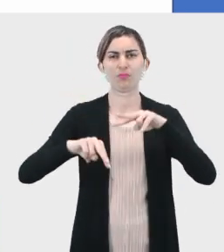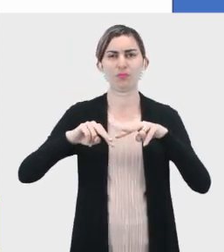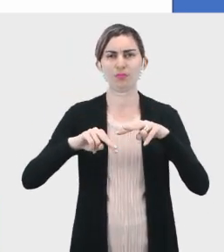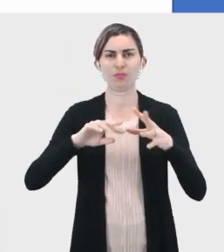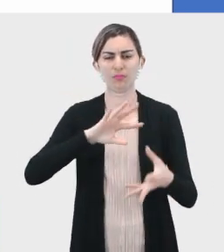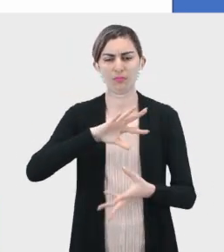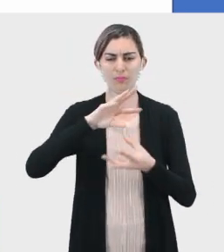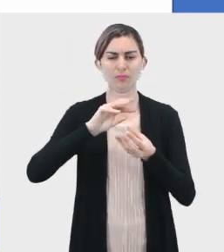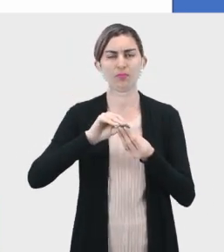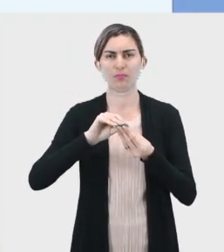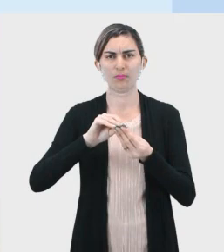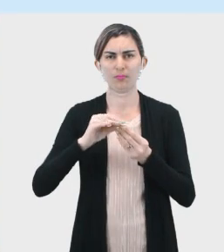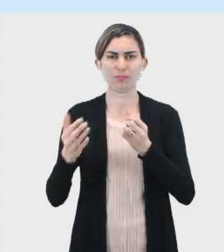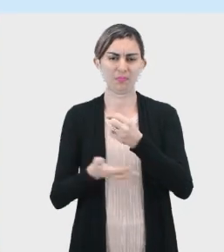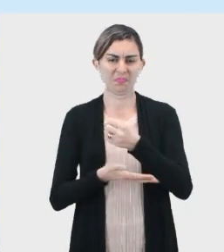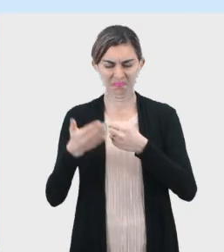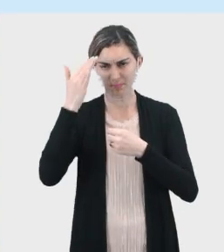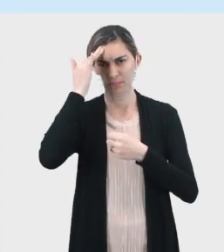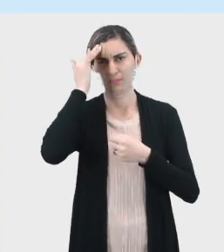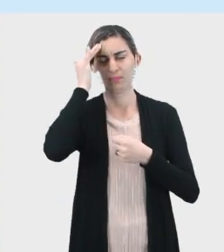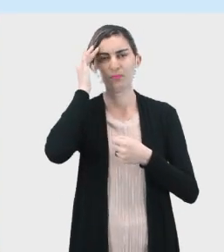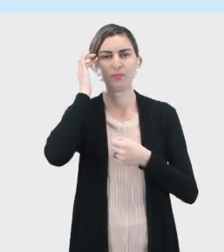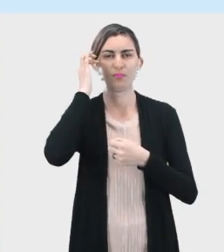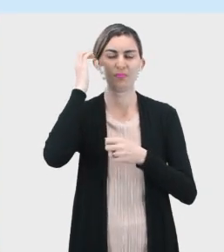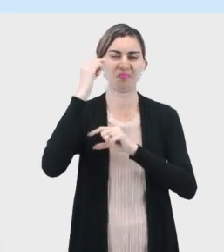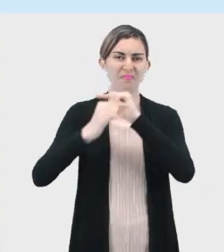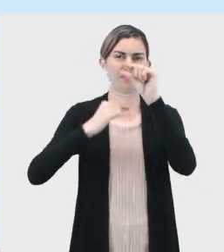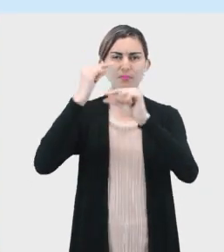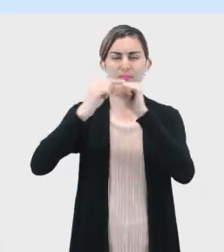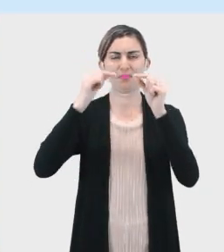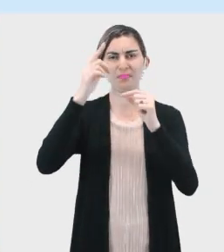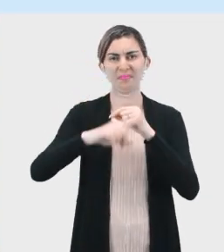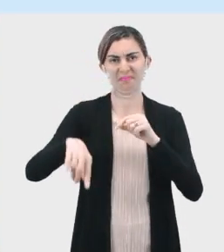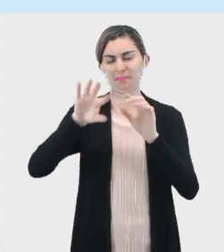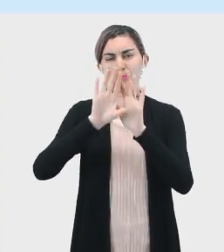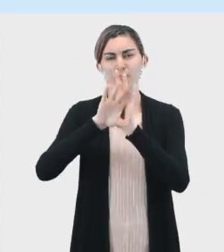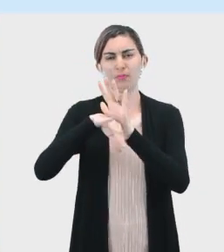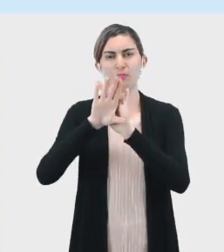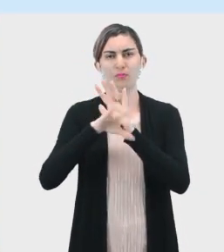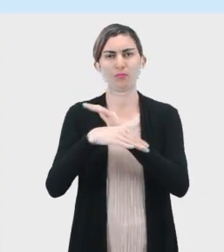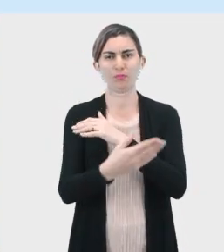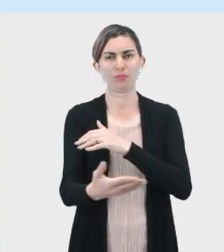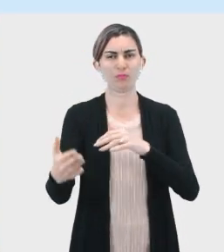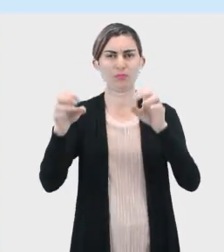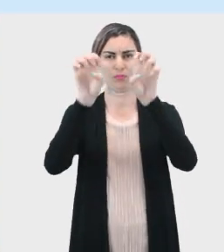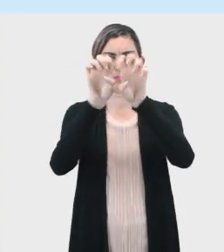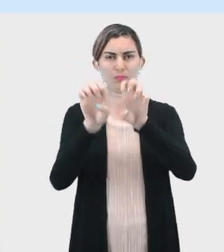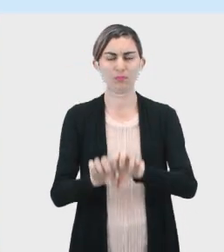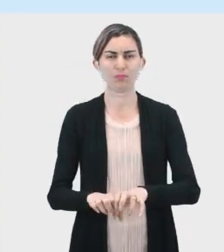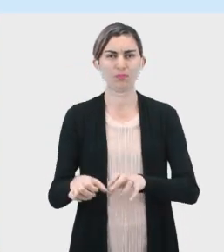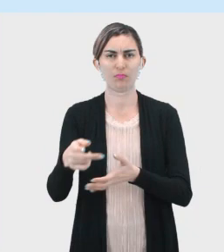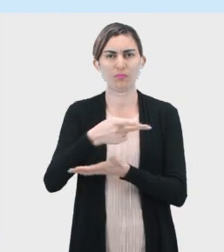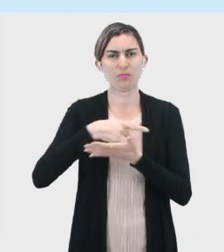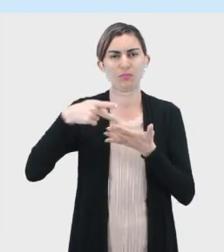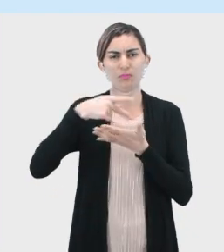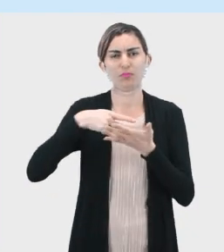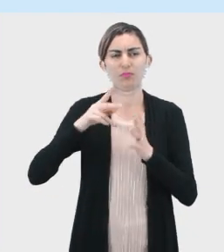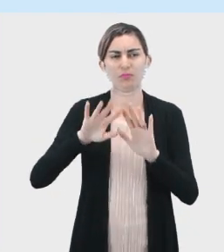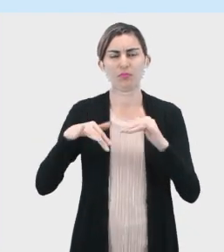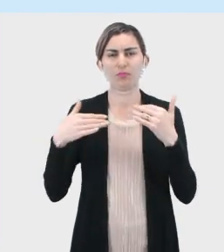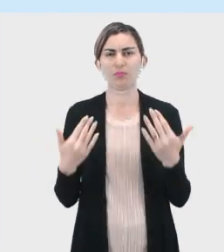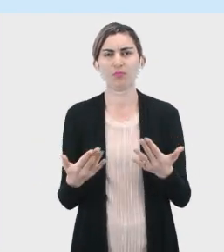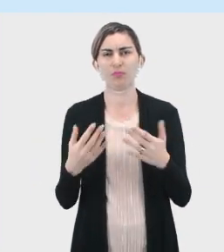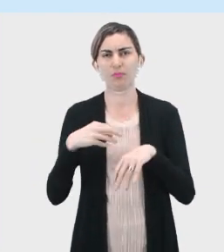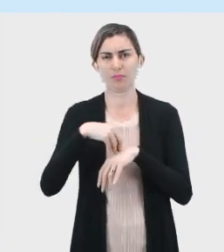Isso aí é um resumo bem básico para a gente entender um pouquinho do conceito e estrutura de